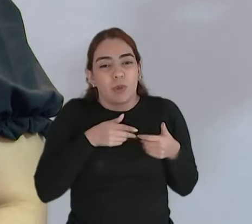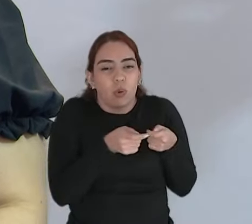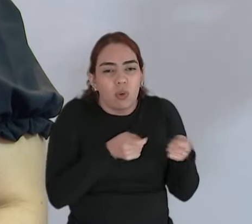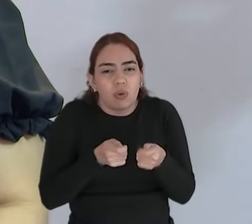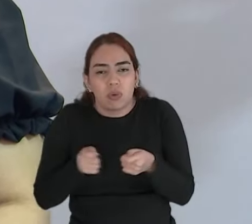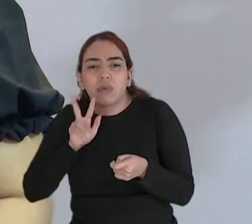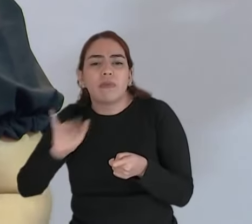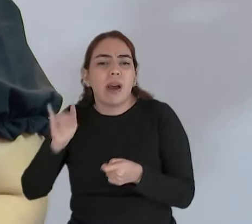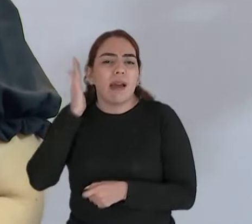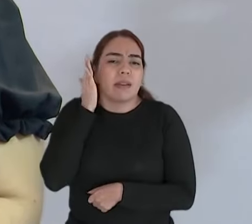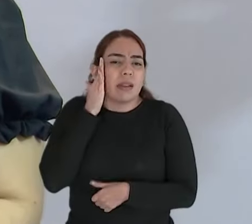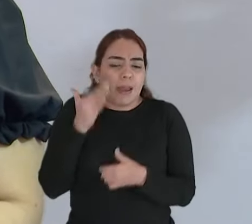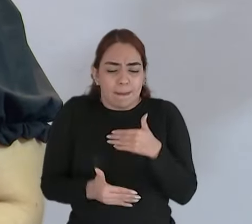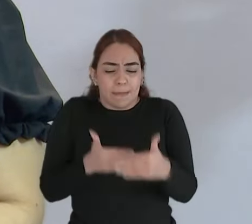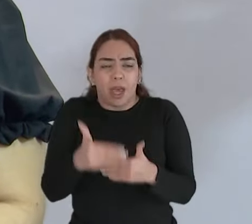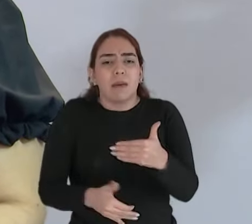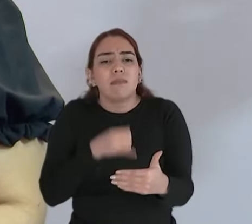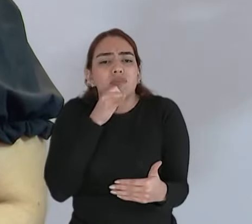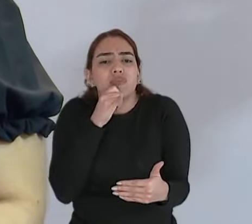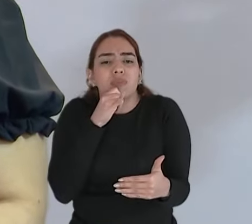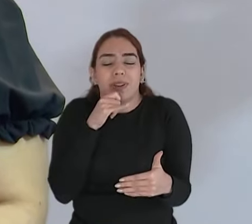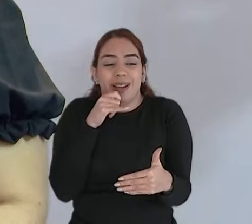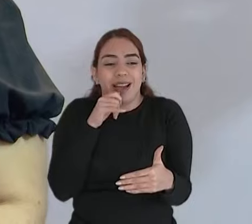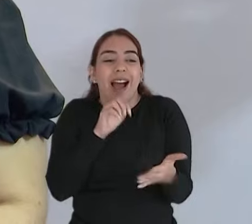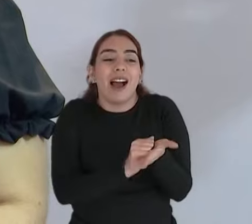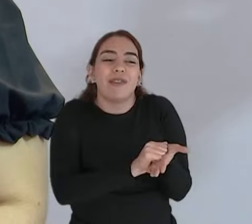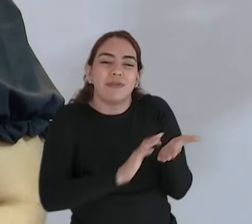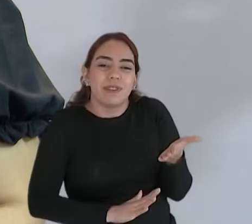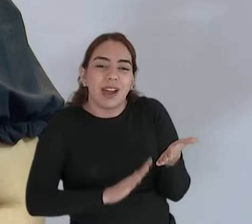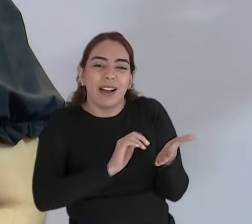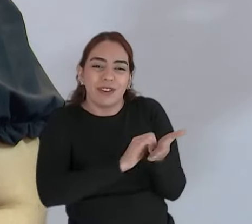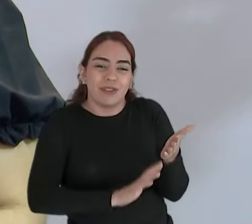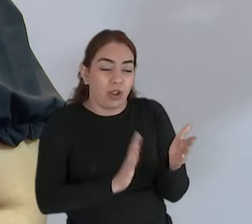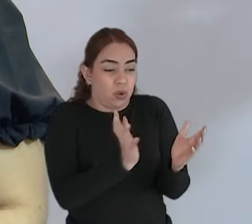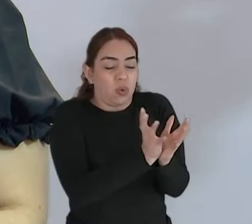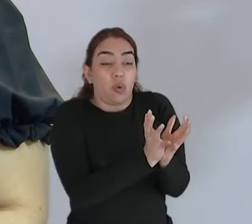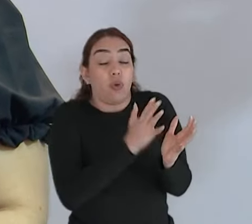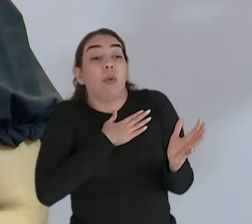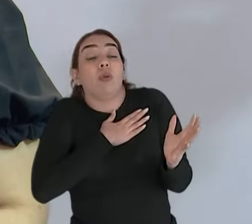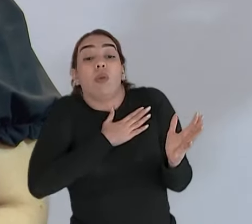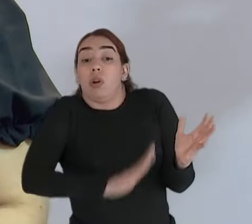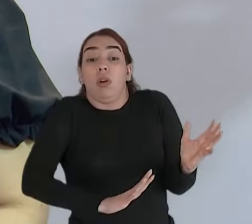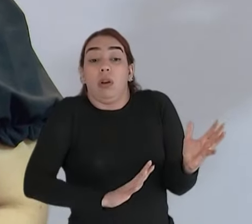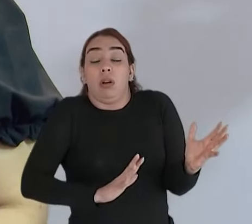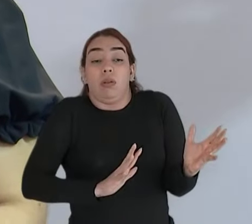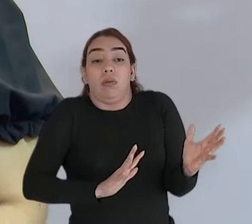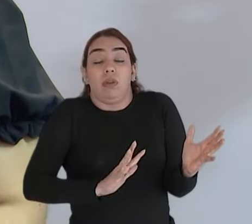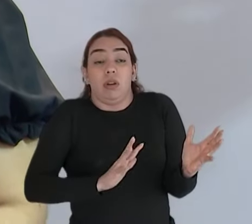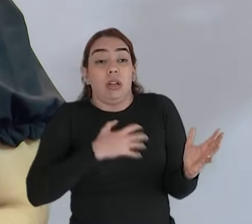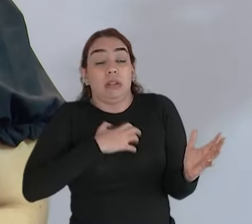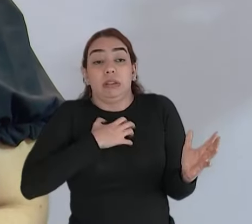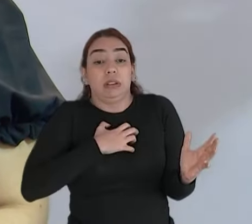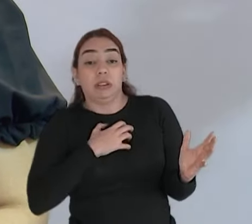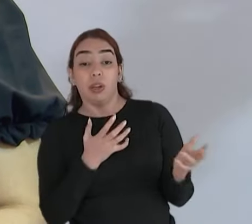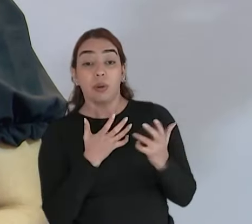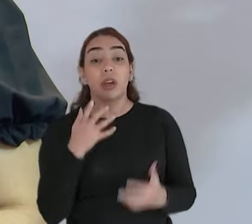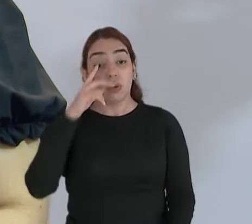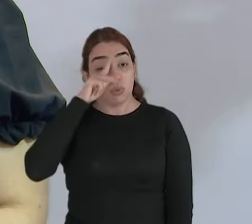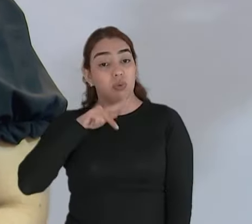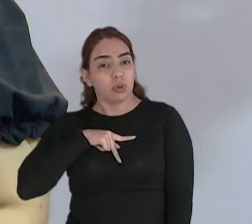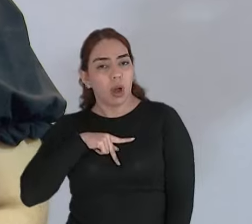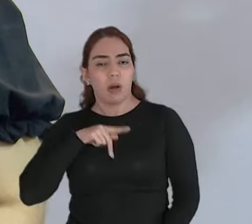vai acontecer. Então, quando tinha trabalhos em grupos, eu não queria participar de nenhum. Eu queria fazer sozinha.